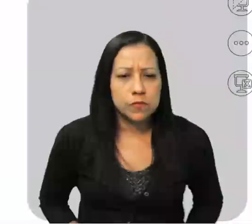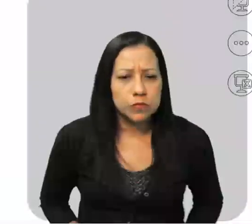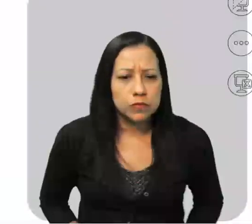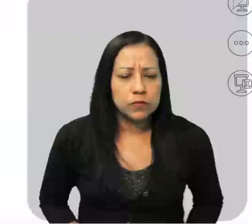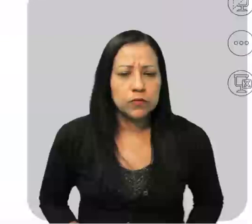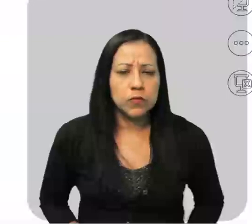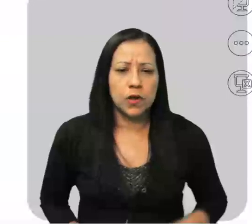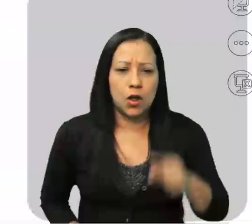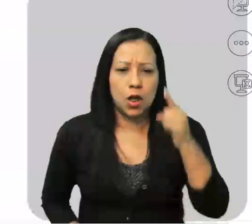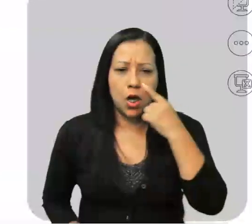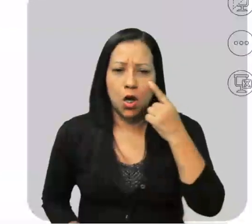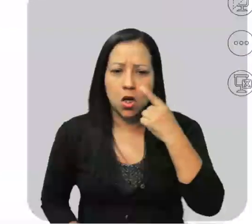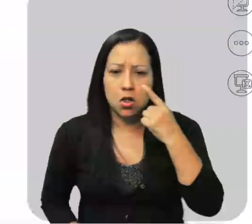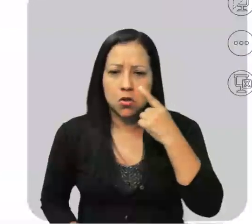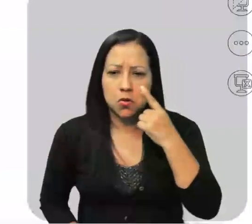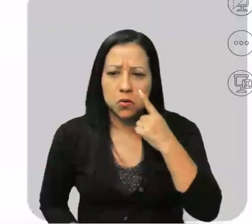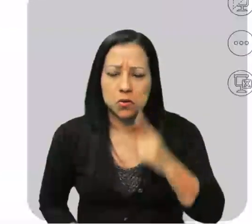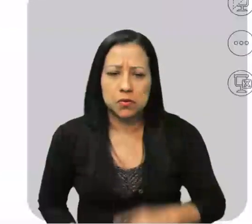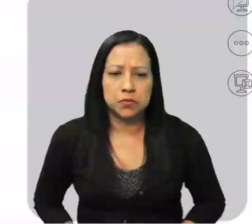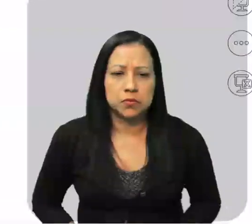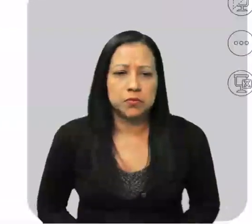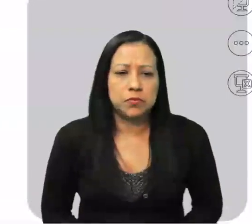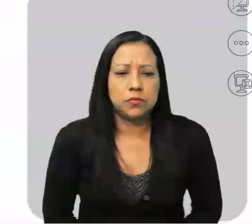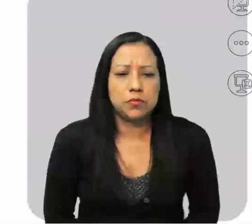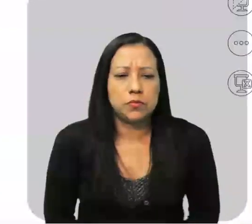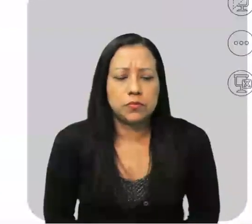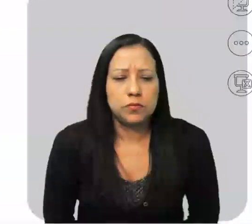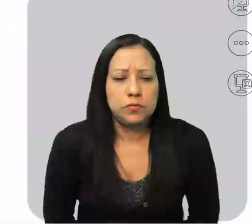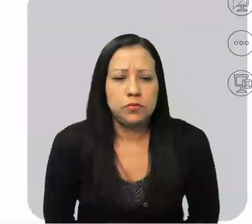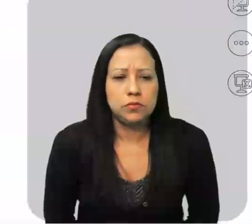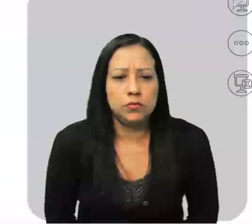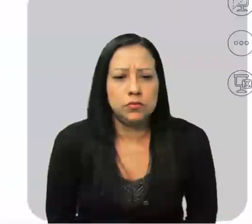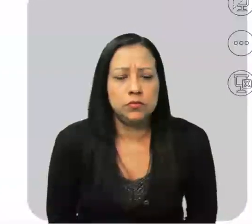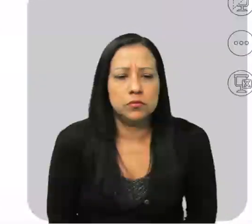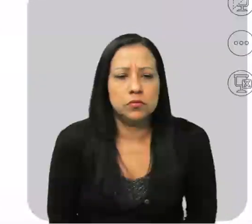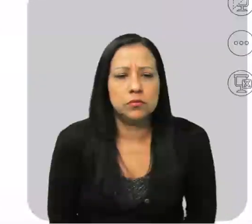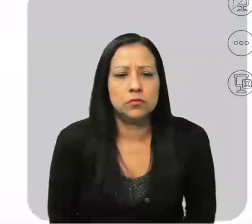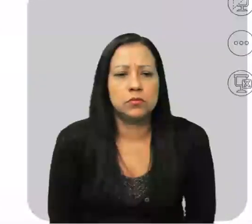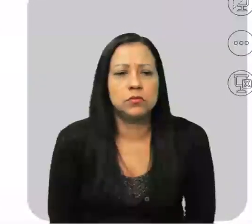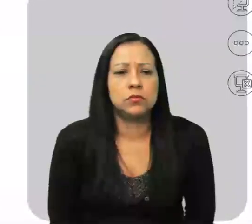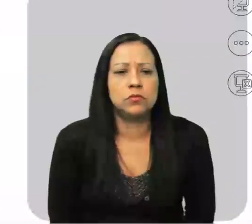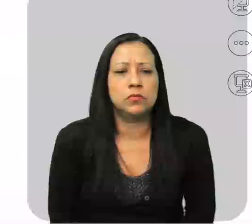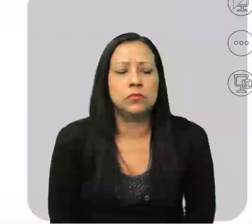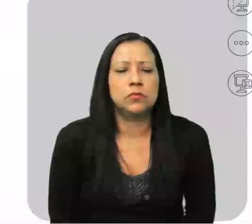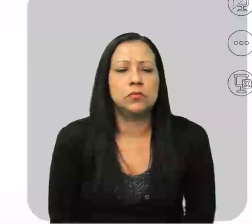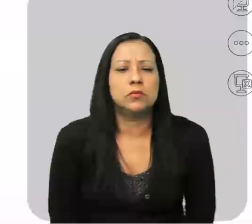Rapaz, isso aqui é delicado. Olha só.